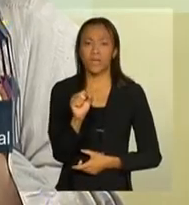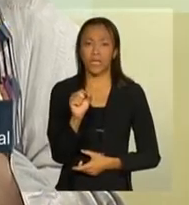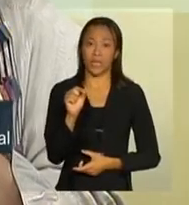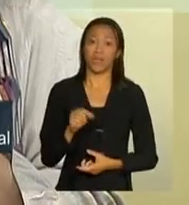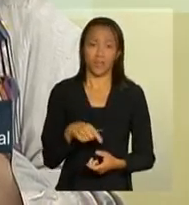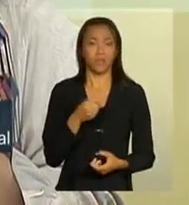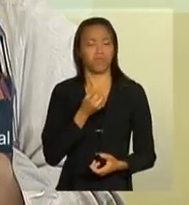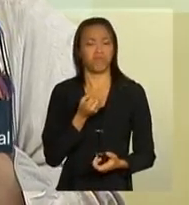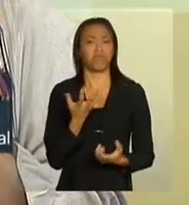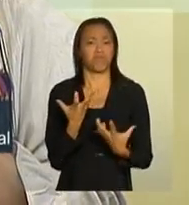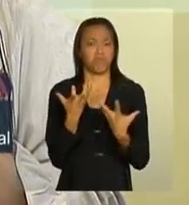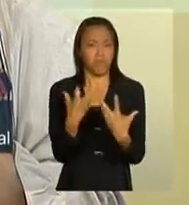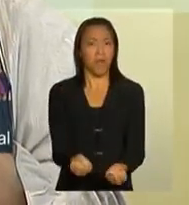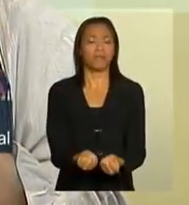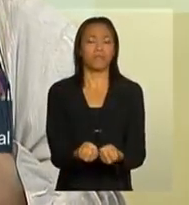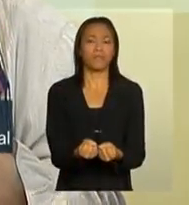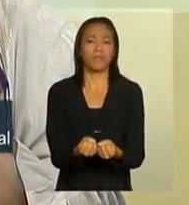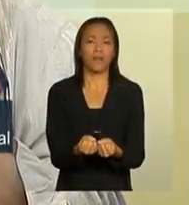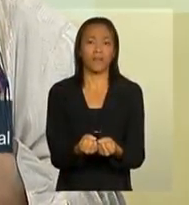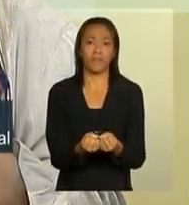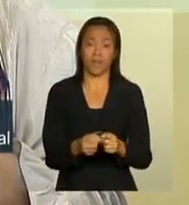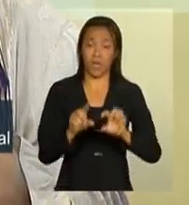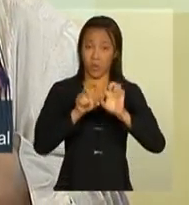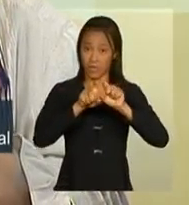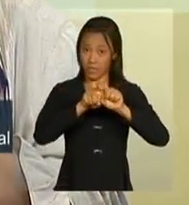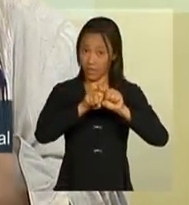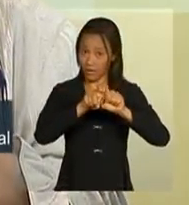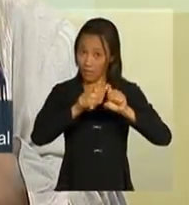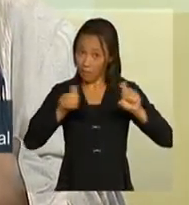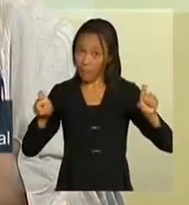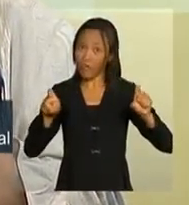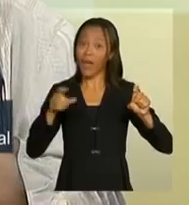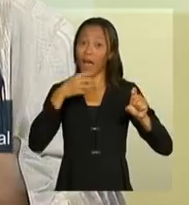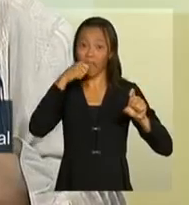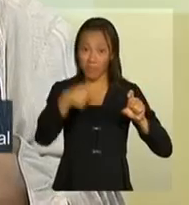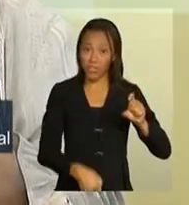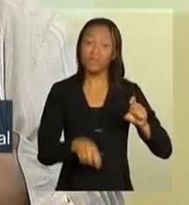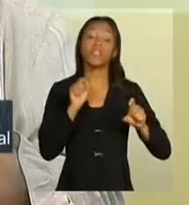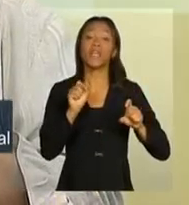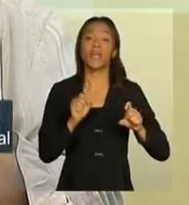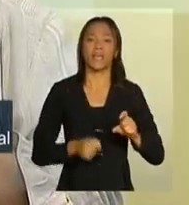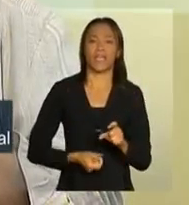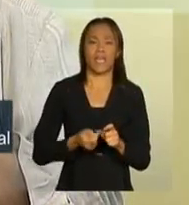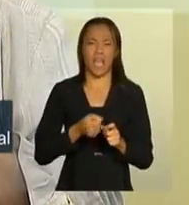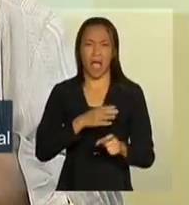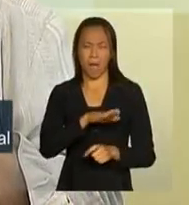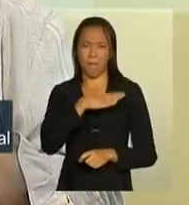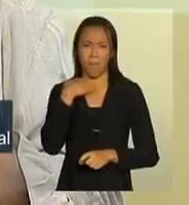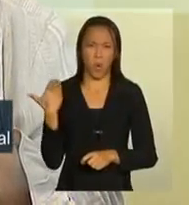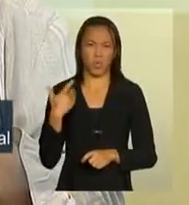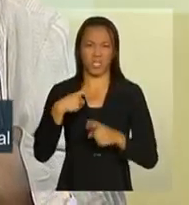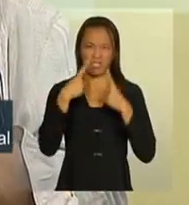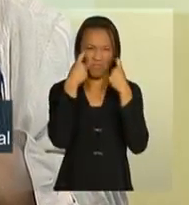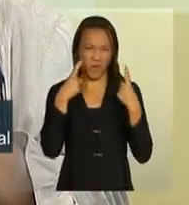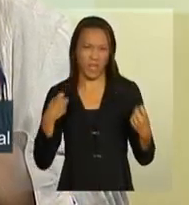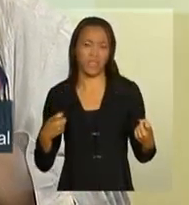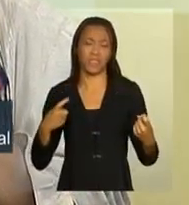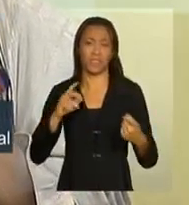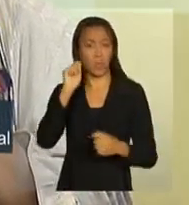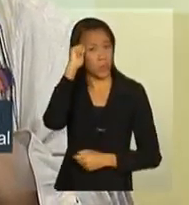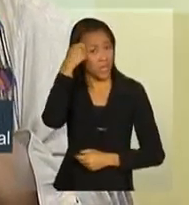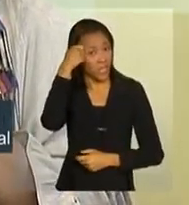que concordavam com a afirmativa de que a morte violenta de um jovem negro